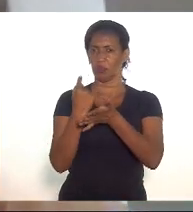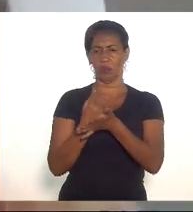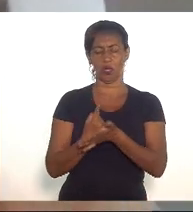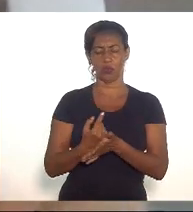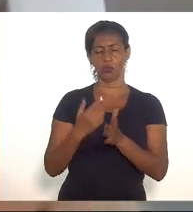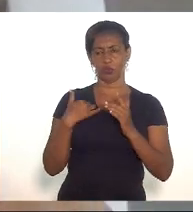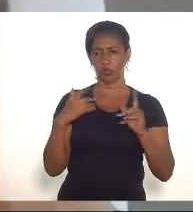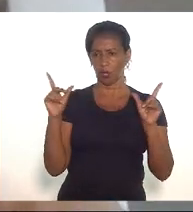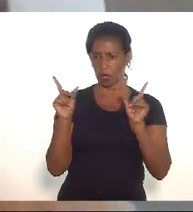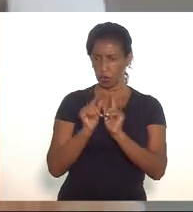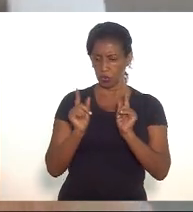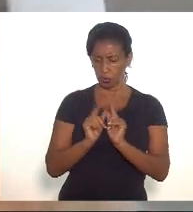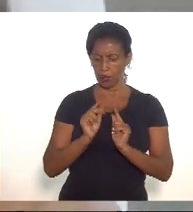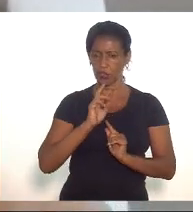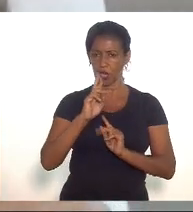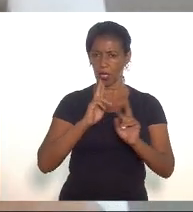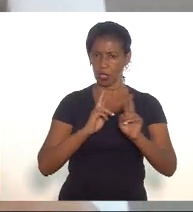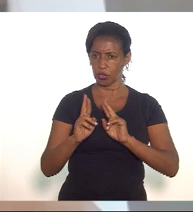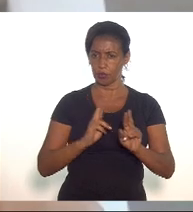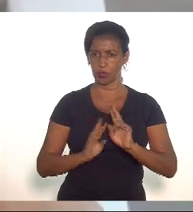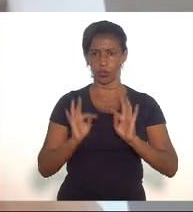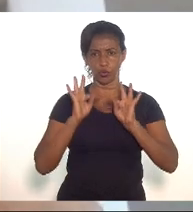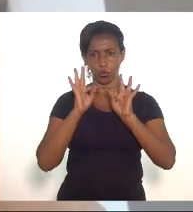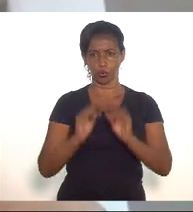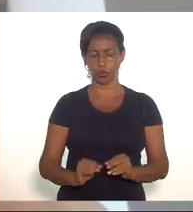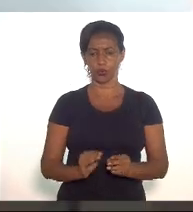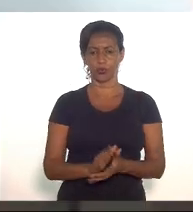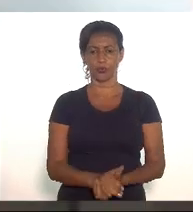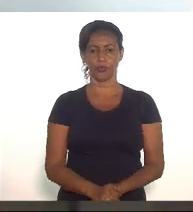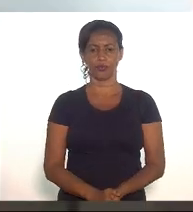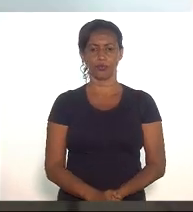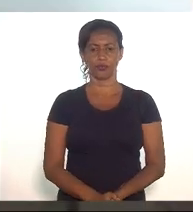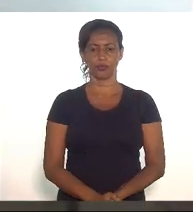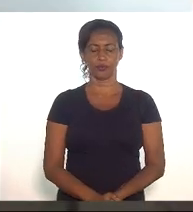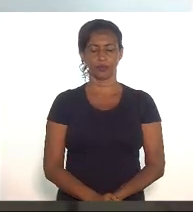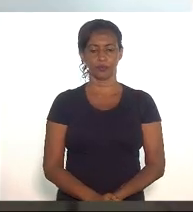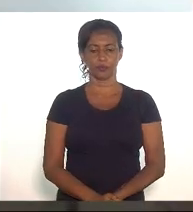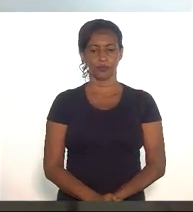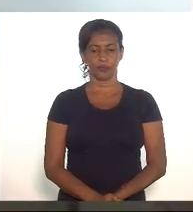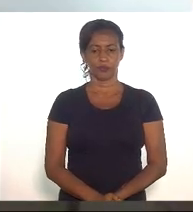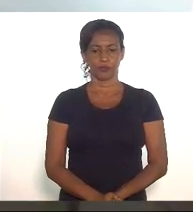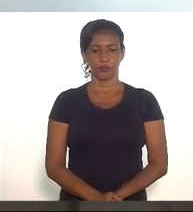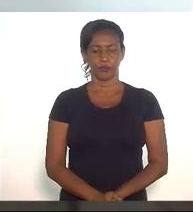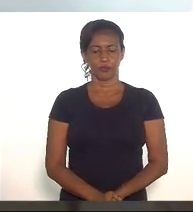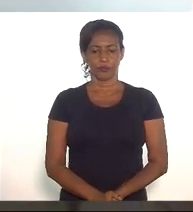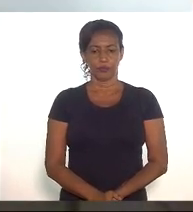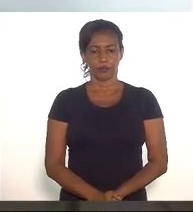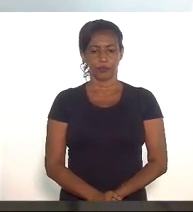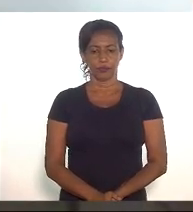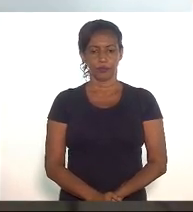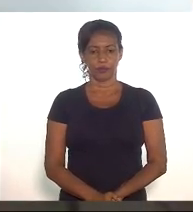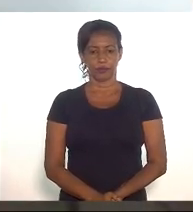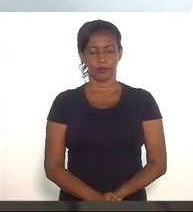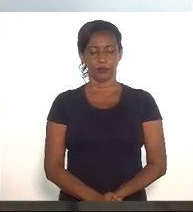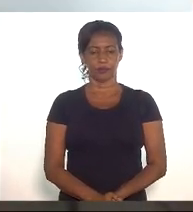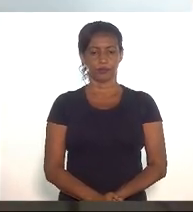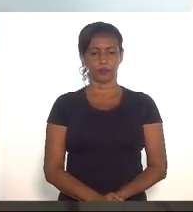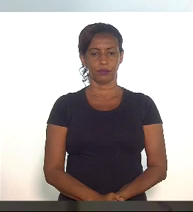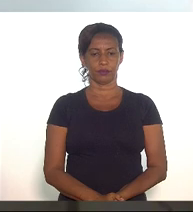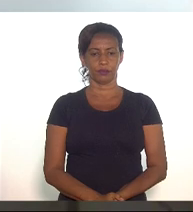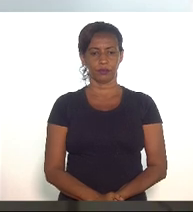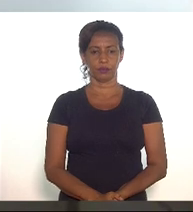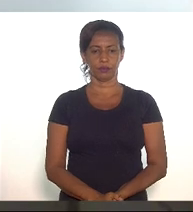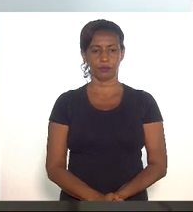aqui e tentei responder a todas. Ok, senhor secretário. A deputada Marta